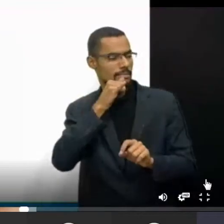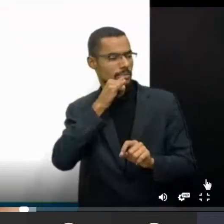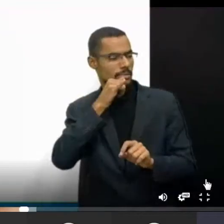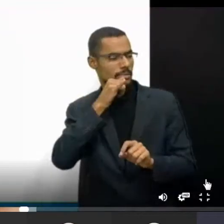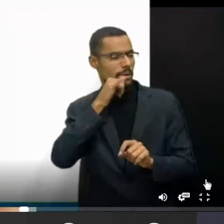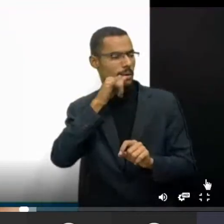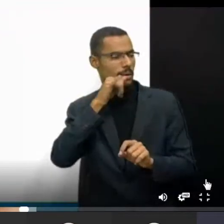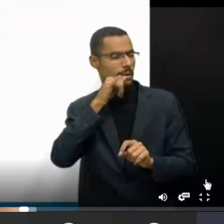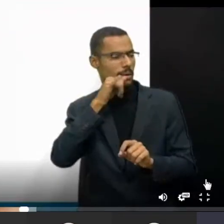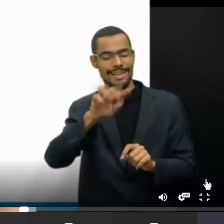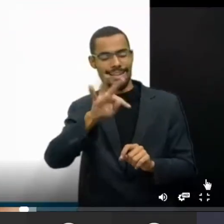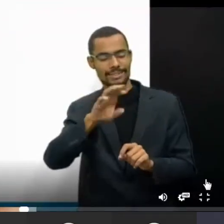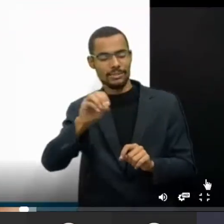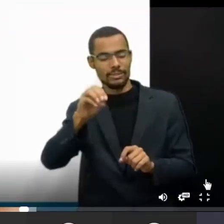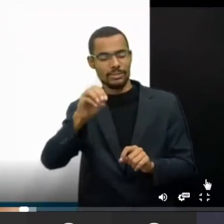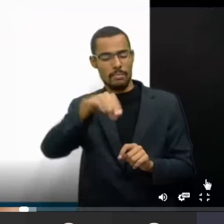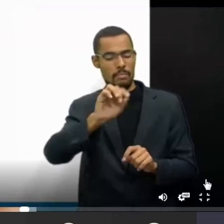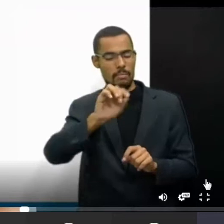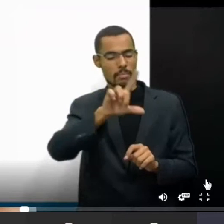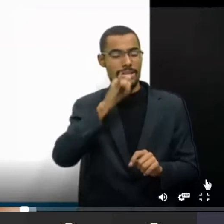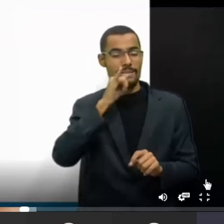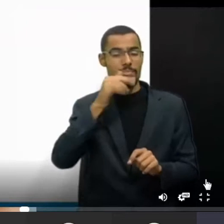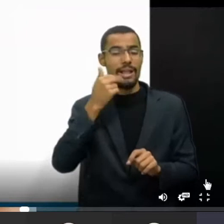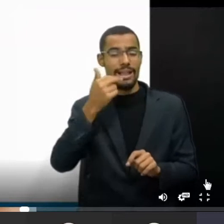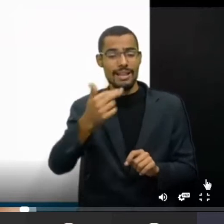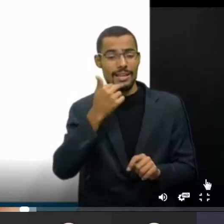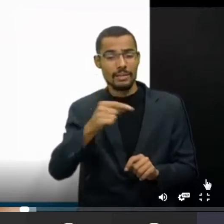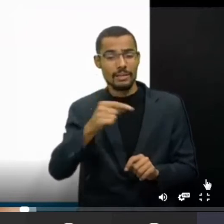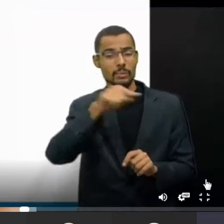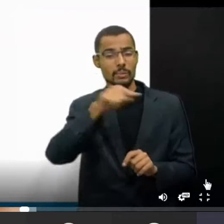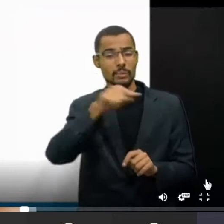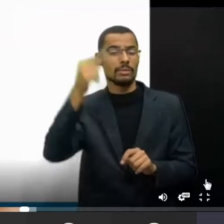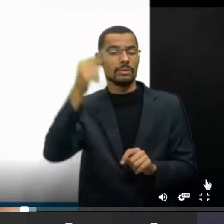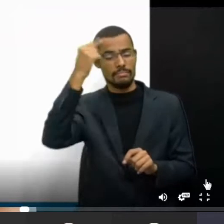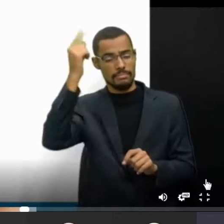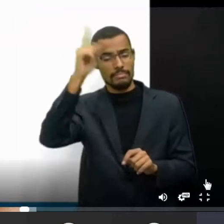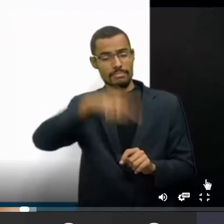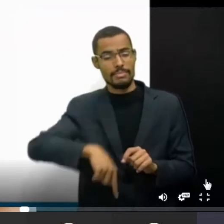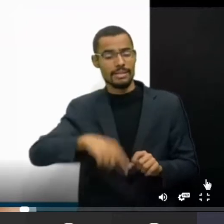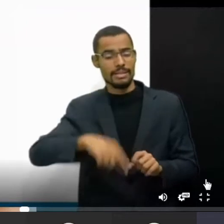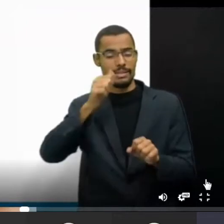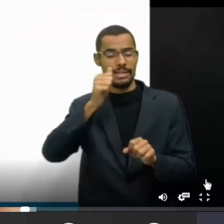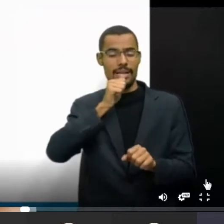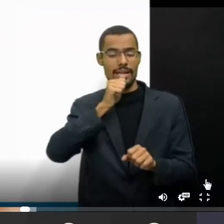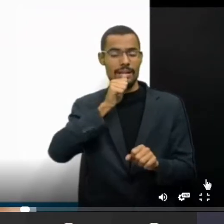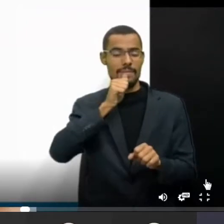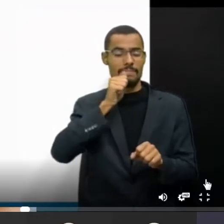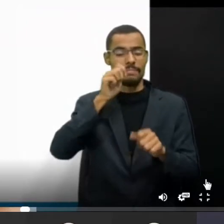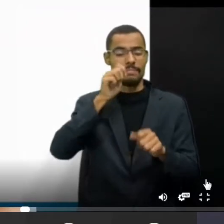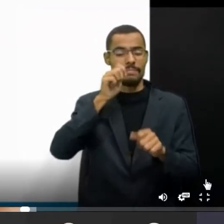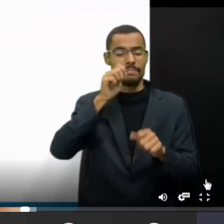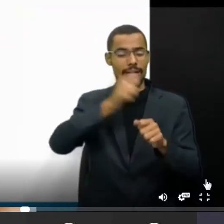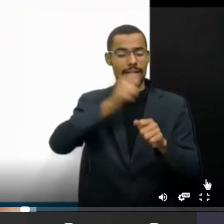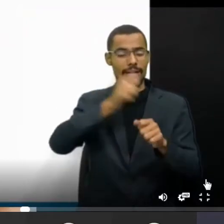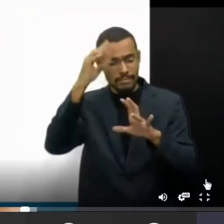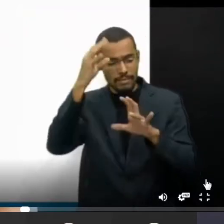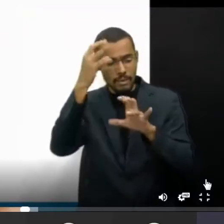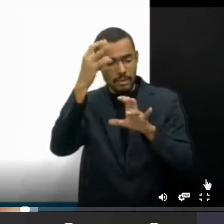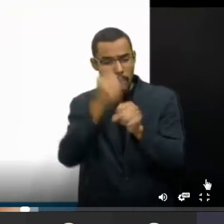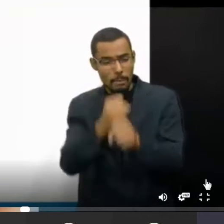iniciamos o processo de digestão, a língua, ela comprime o alimento com o palato